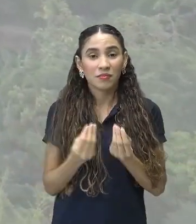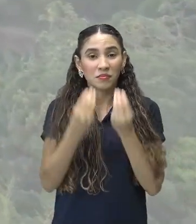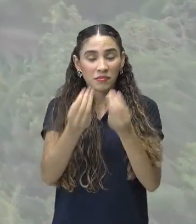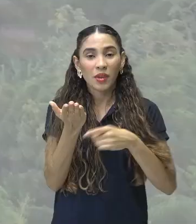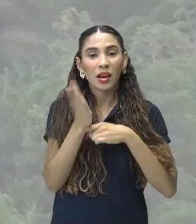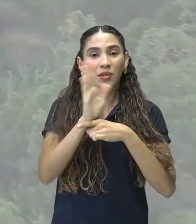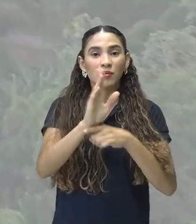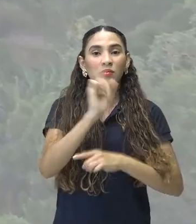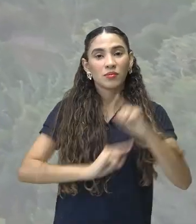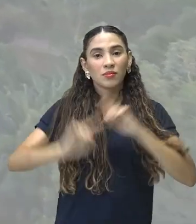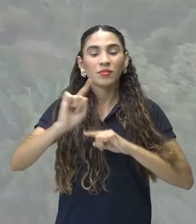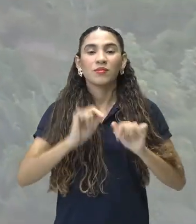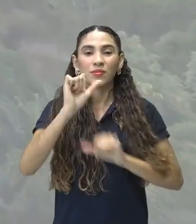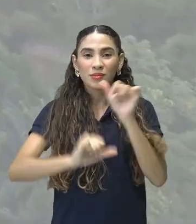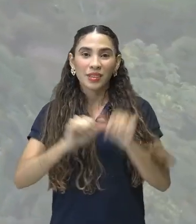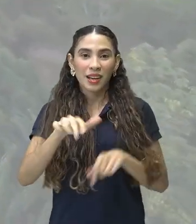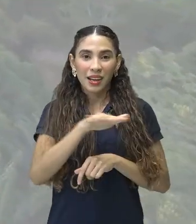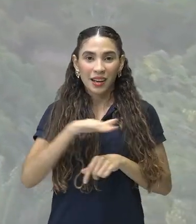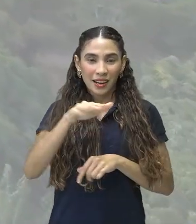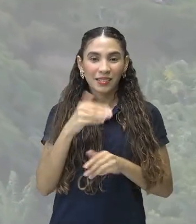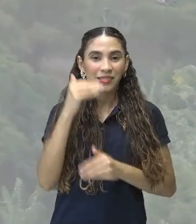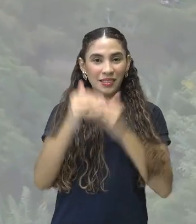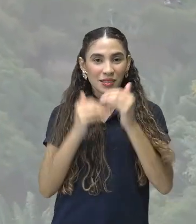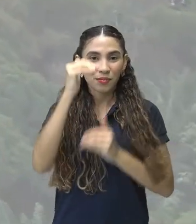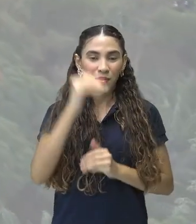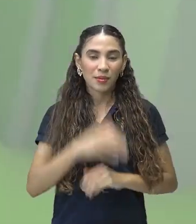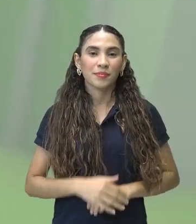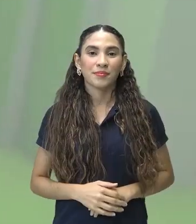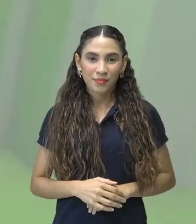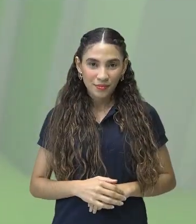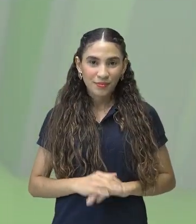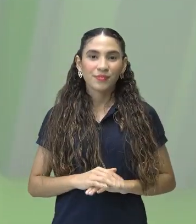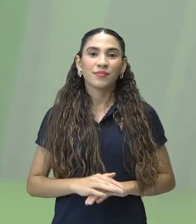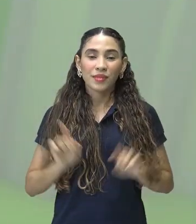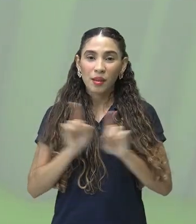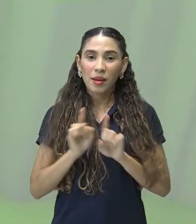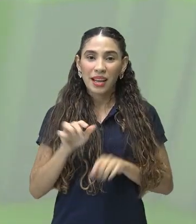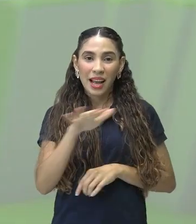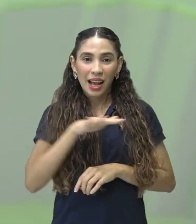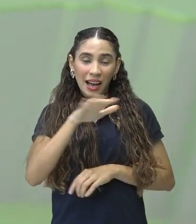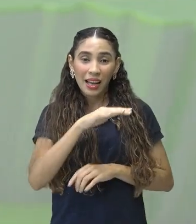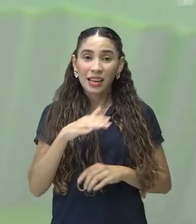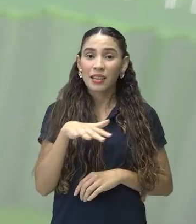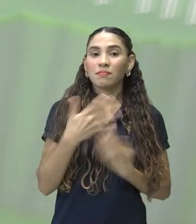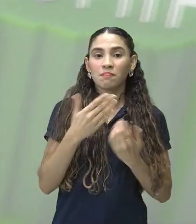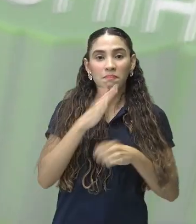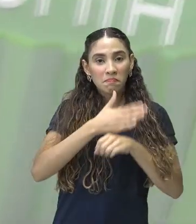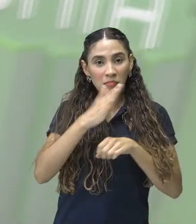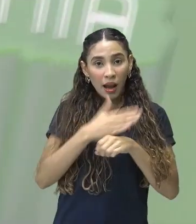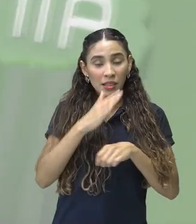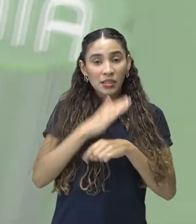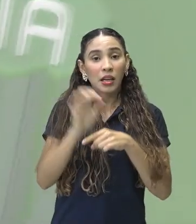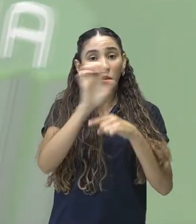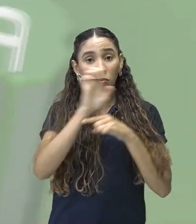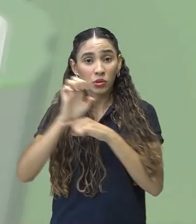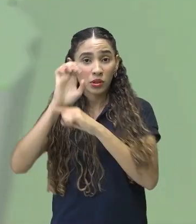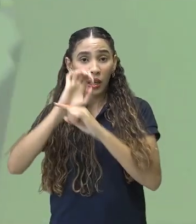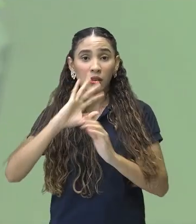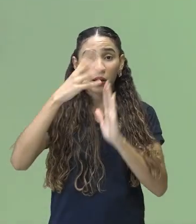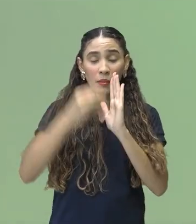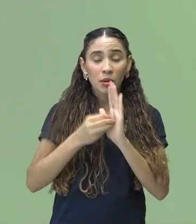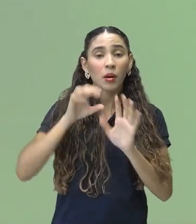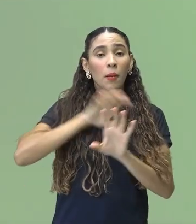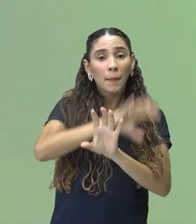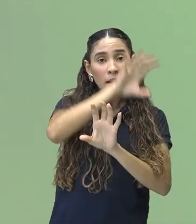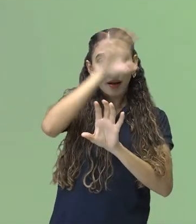para transformar os rumos desenvolvimentistas, tanto em sua área de atuação, os estados da Amazônia Ocidental